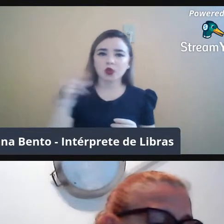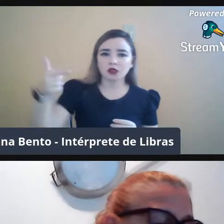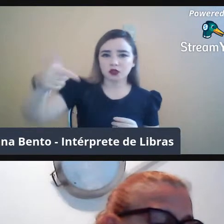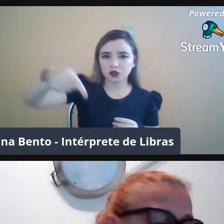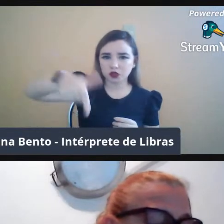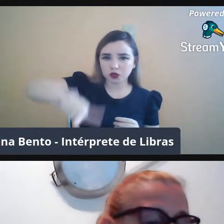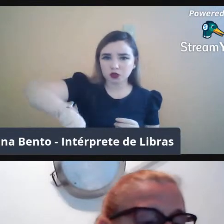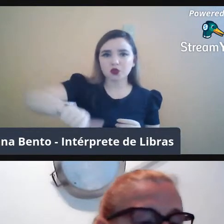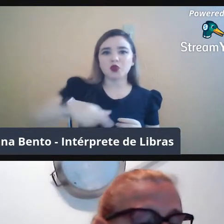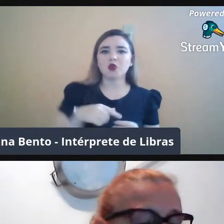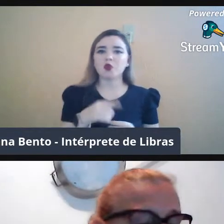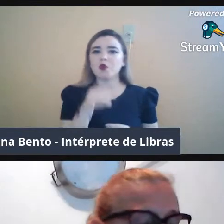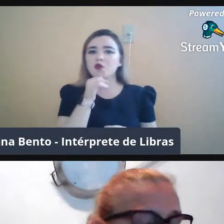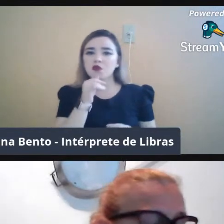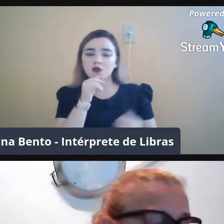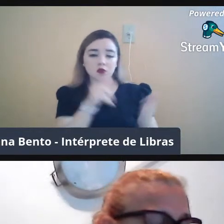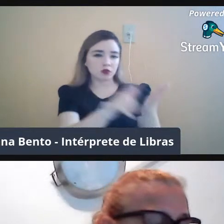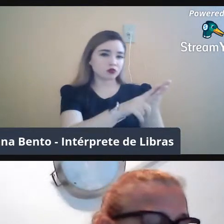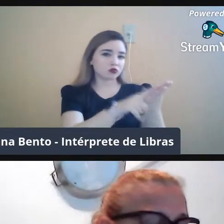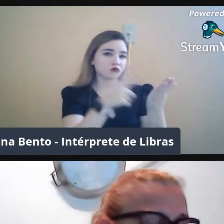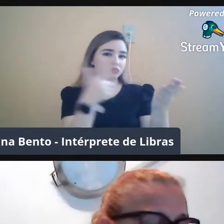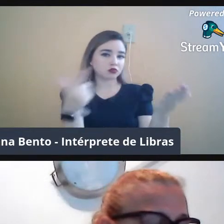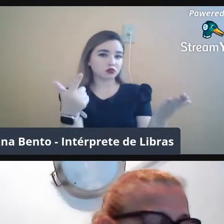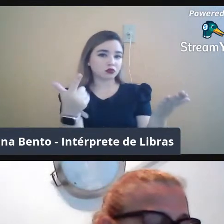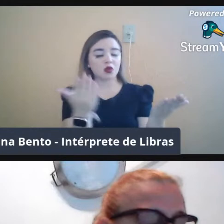material como jornais e revistas,